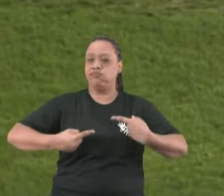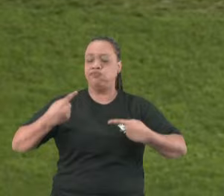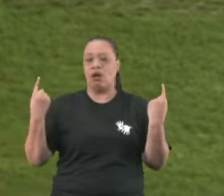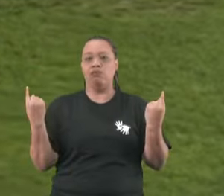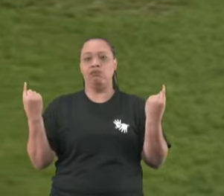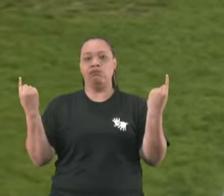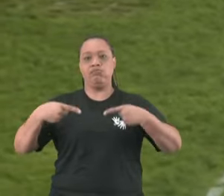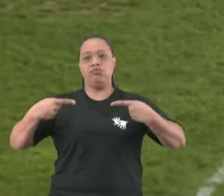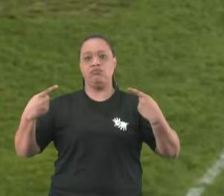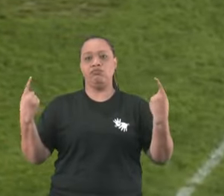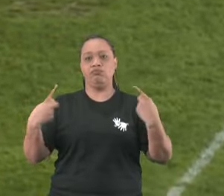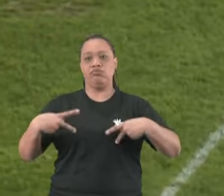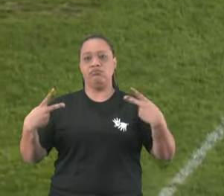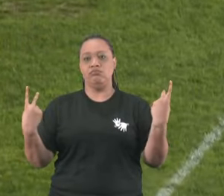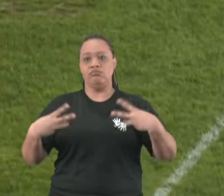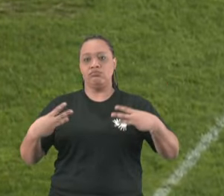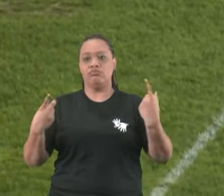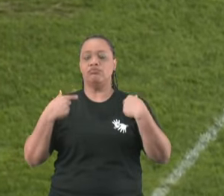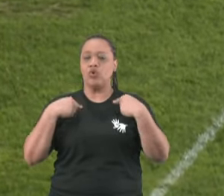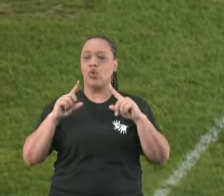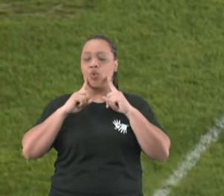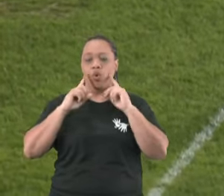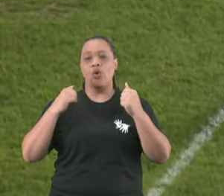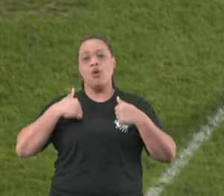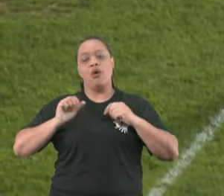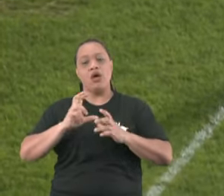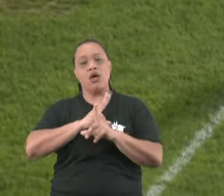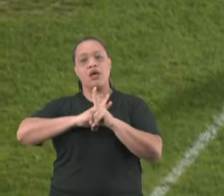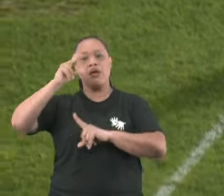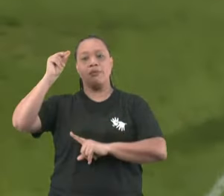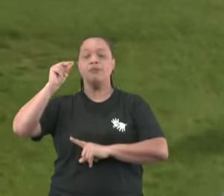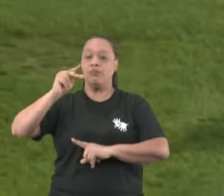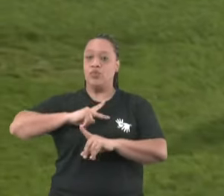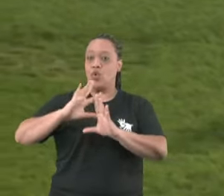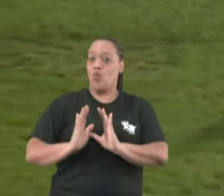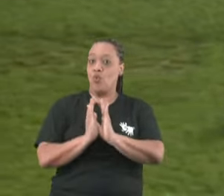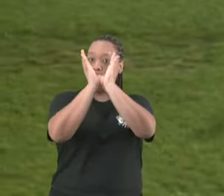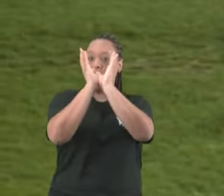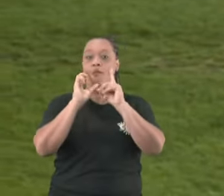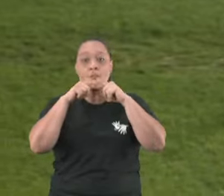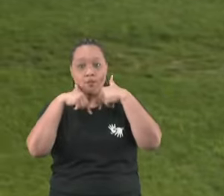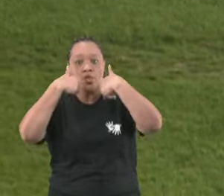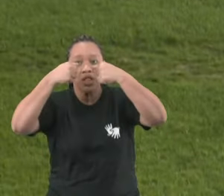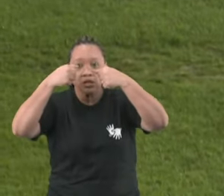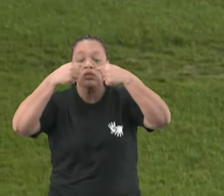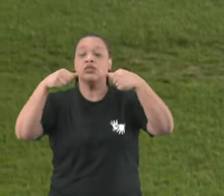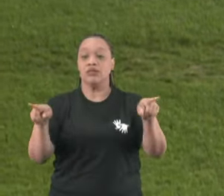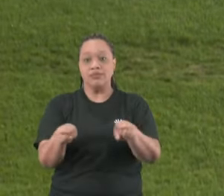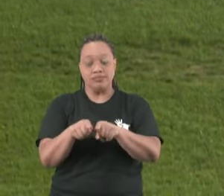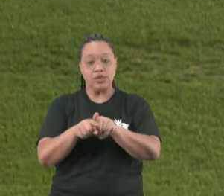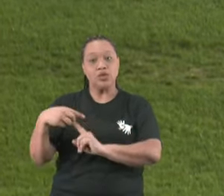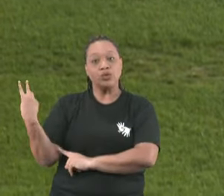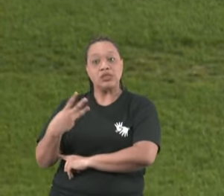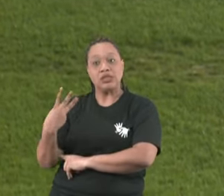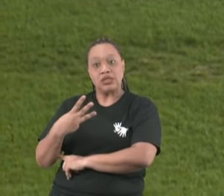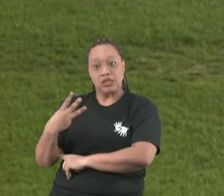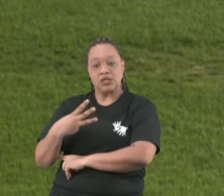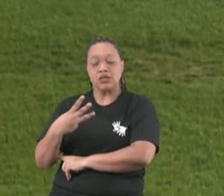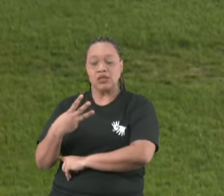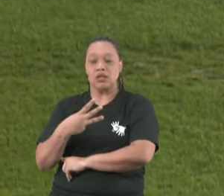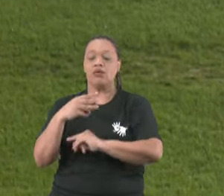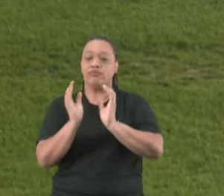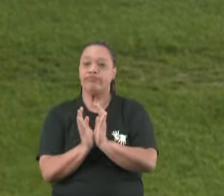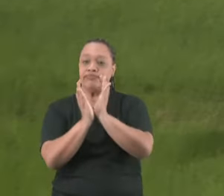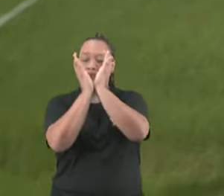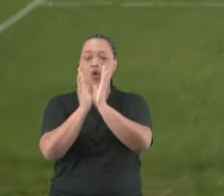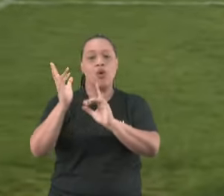colocado do campeonato estadual com o campeão da Copa Alagoas. O CSE foi o terceiro colocado do campeonato alagoano. O campeão